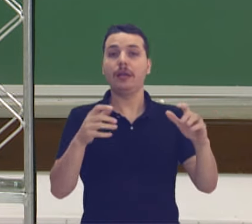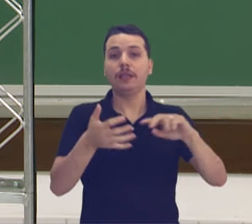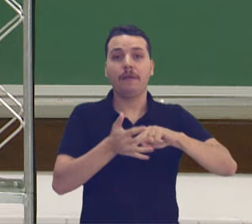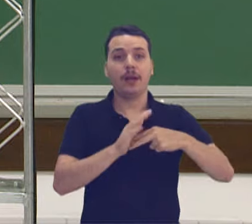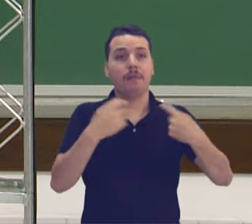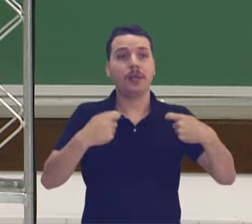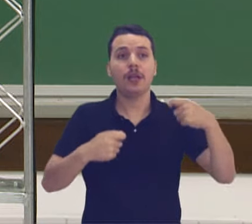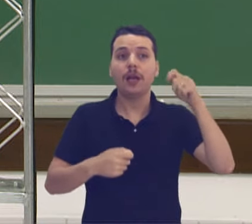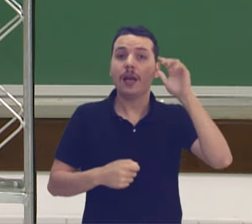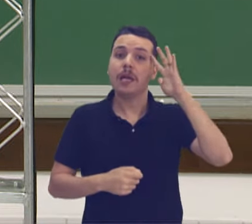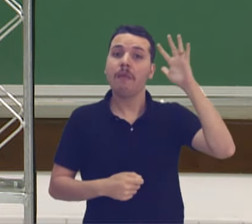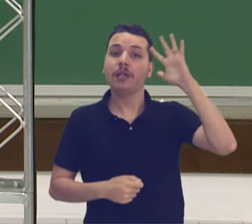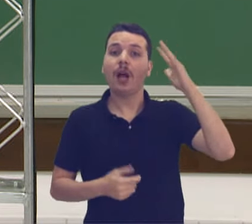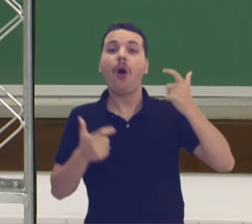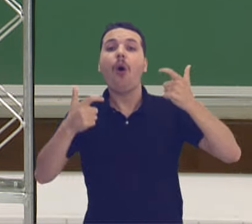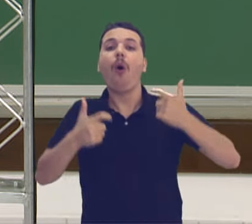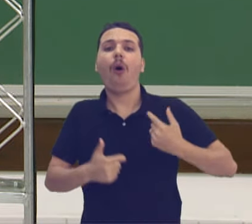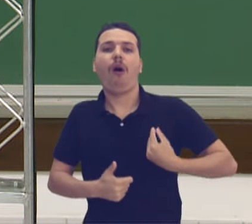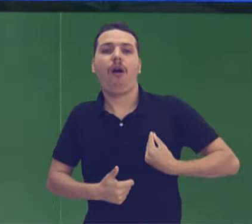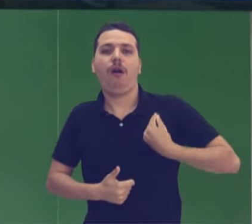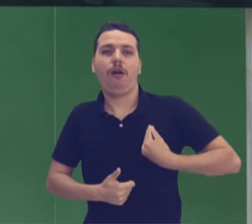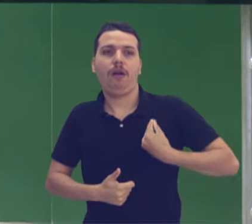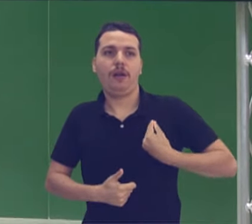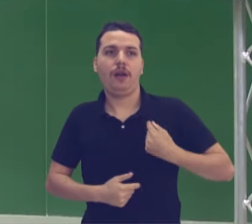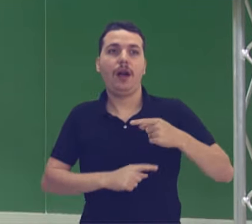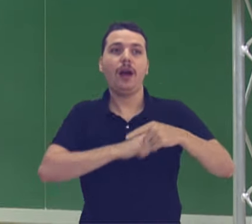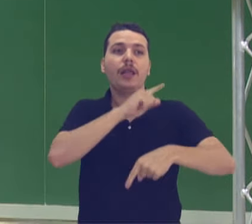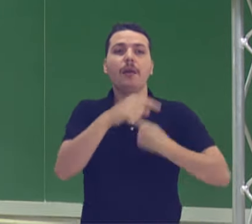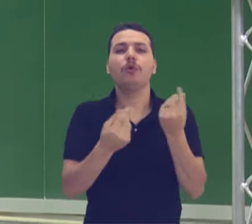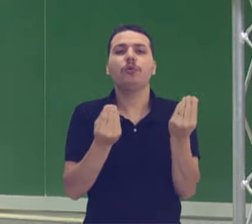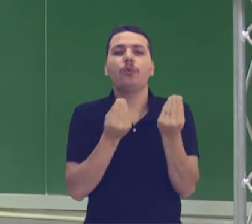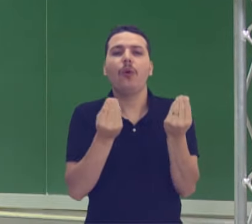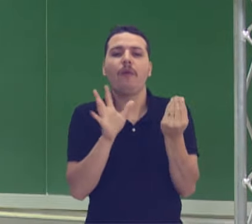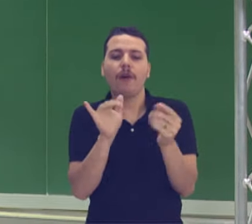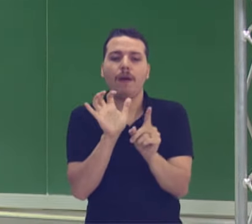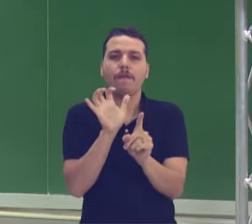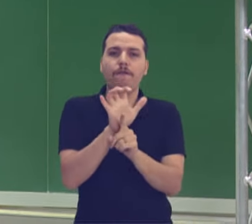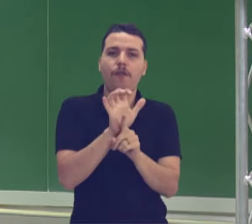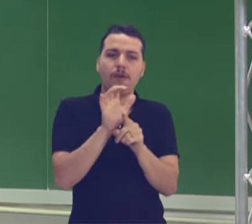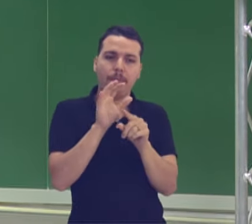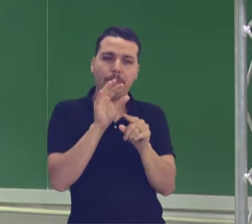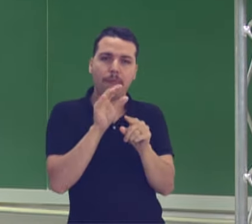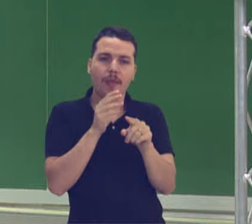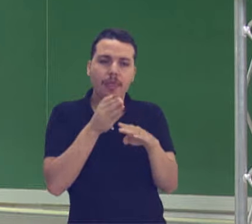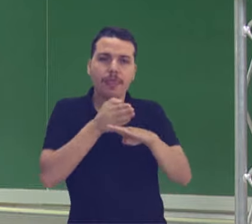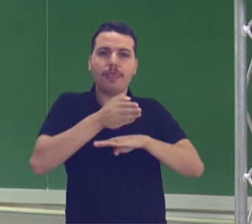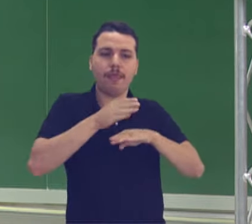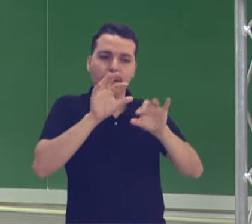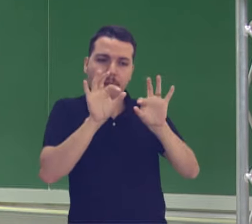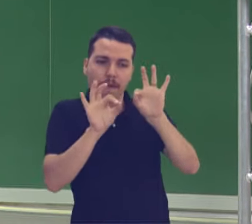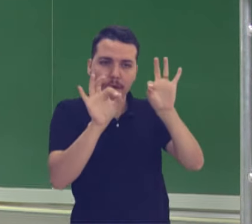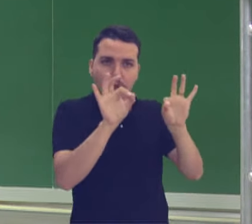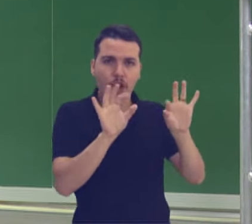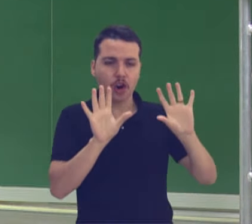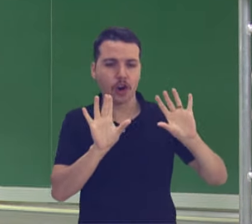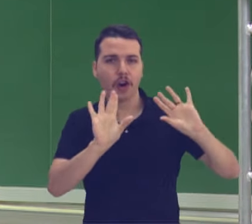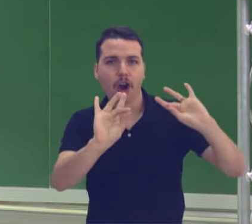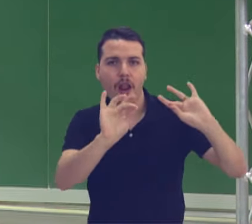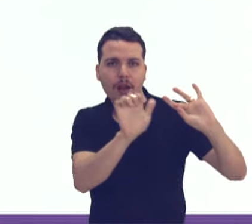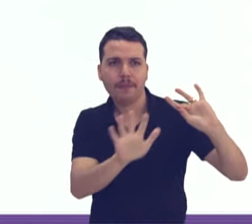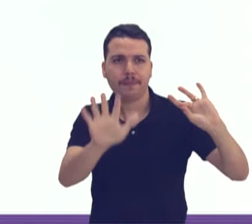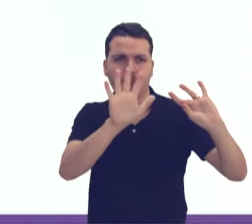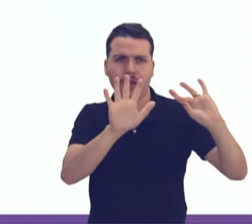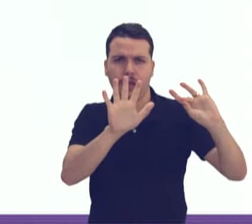imaginar onde ele está certo e depois como ele vai interferir ele cola essa imagem será que